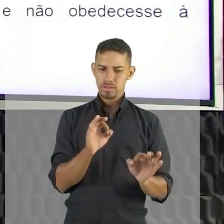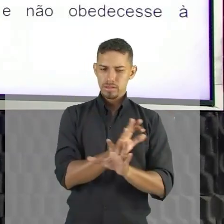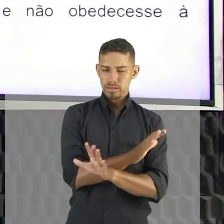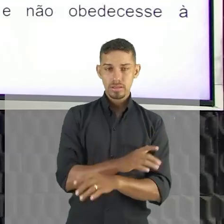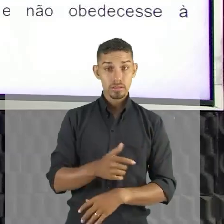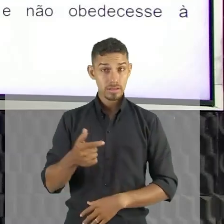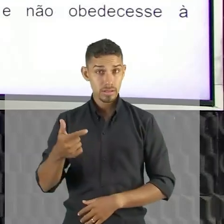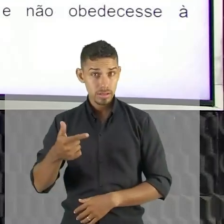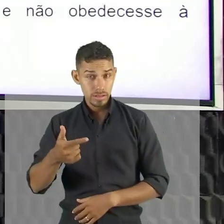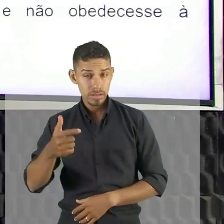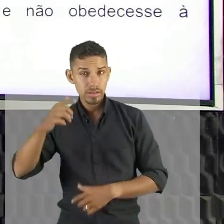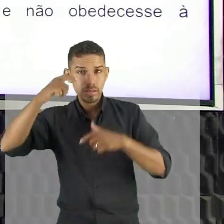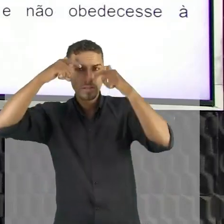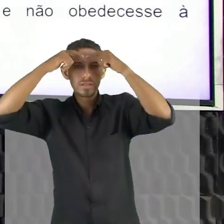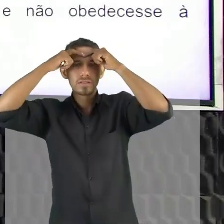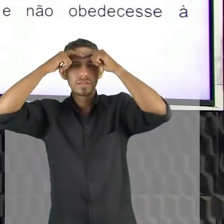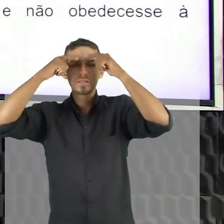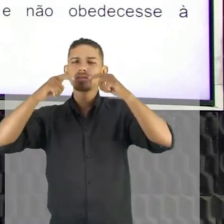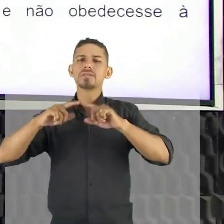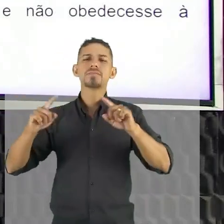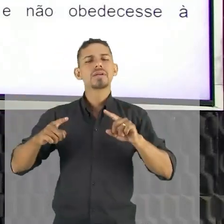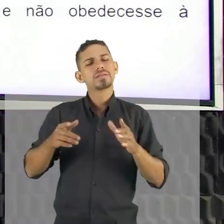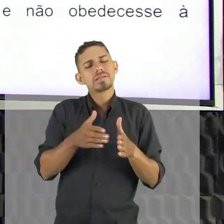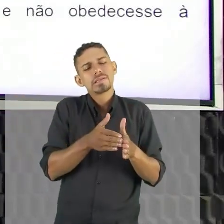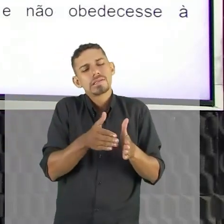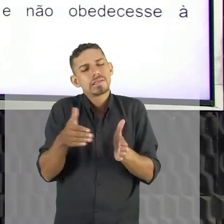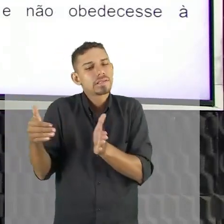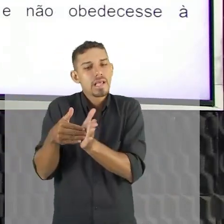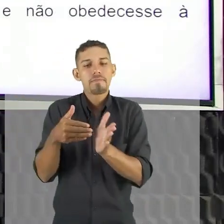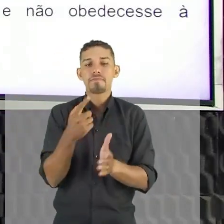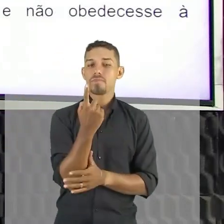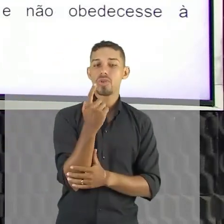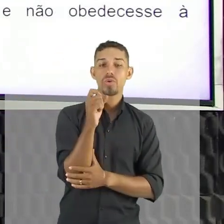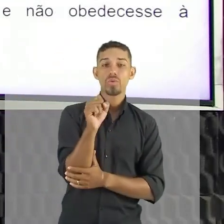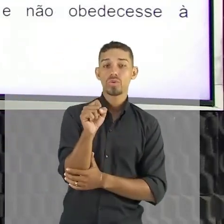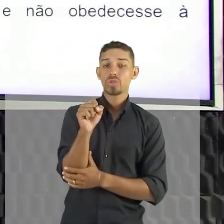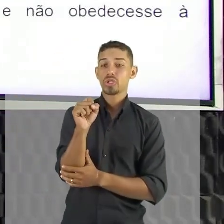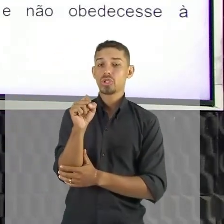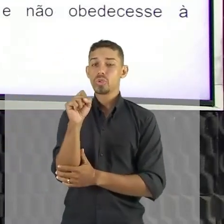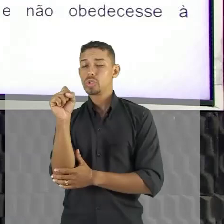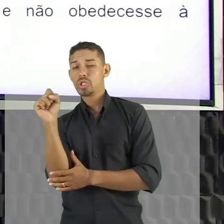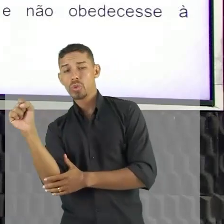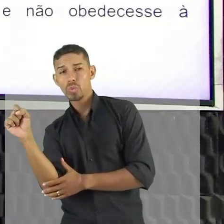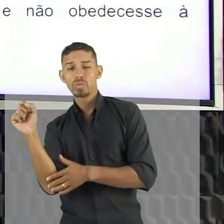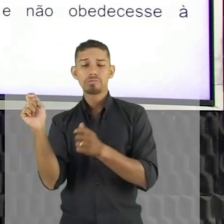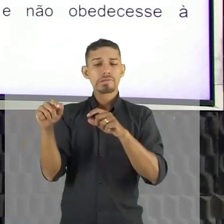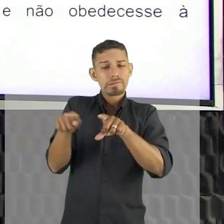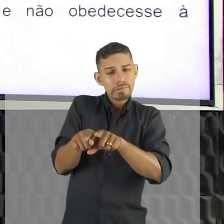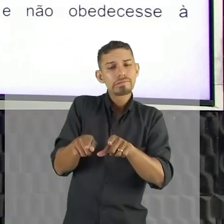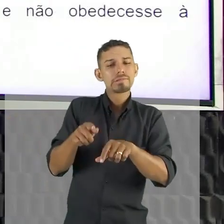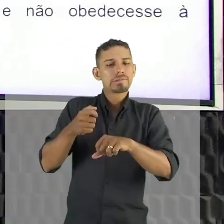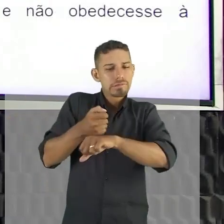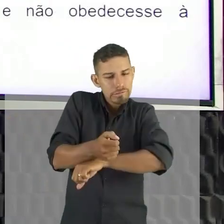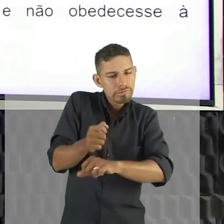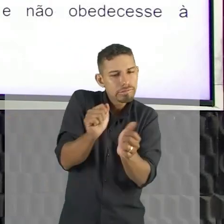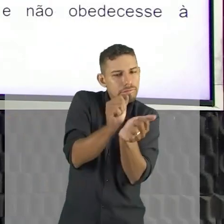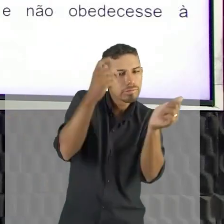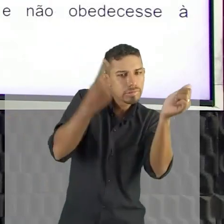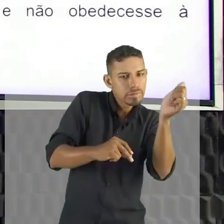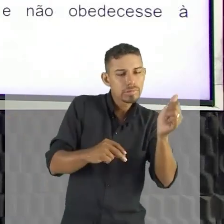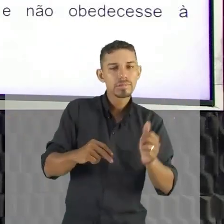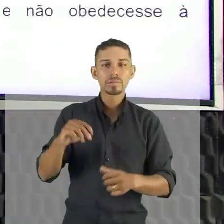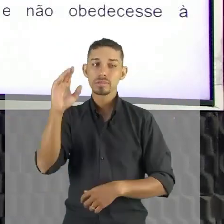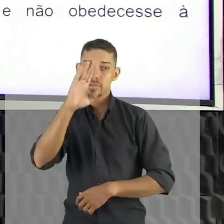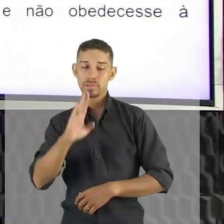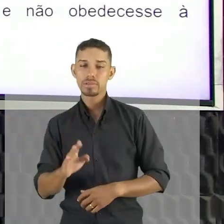segundo reinado, nós vamos ter ainda até 1888 ainda esse processo de escravidão no nosso país. Até porque